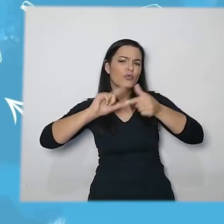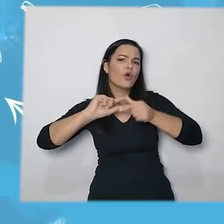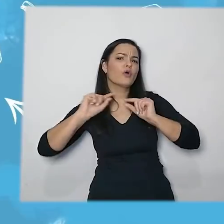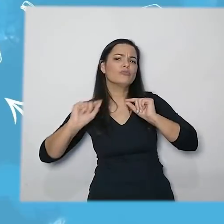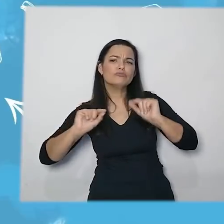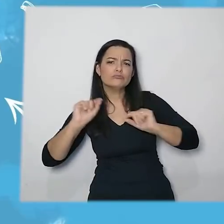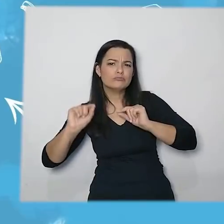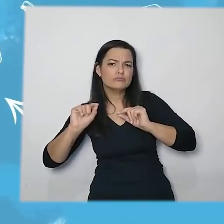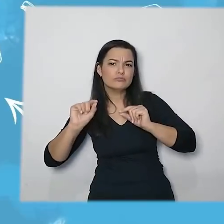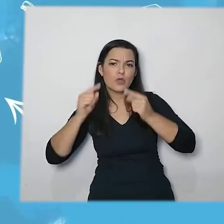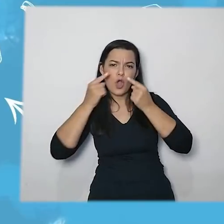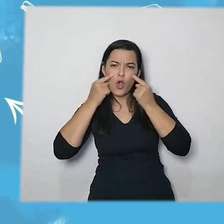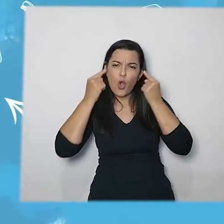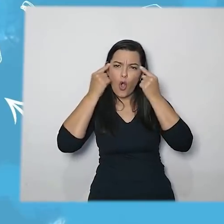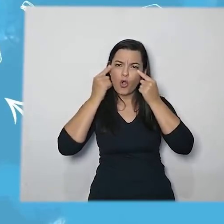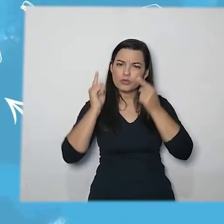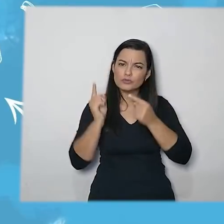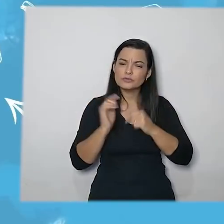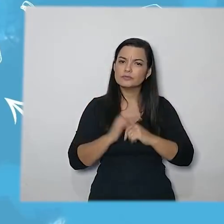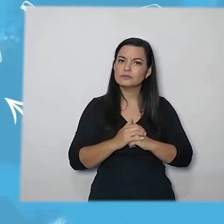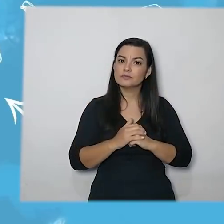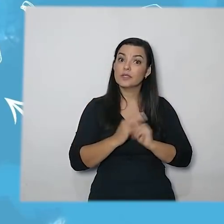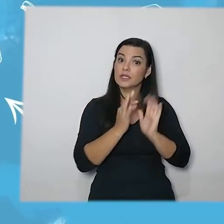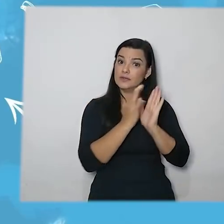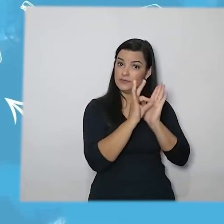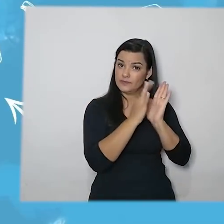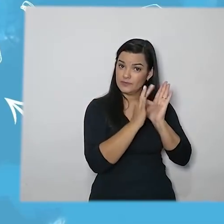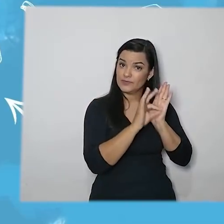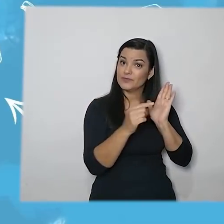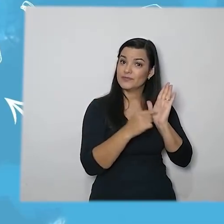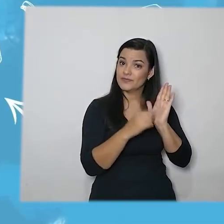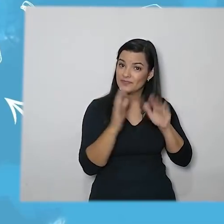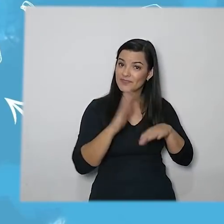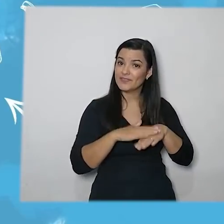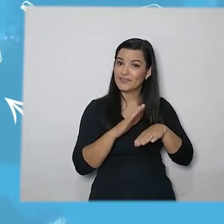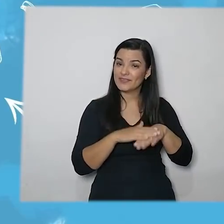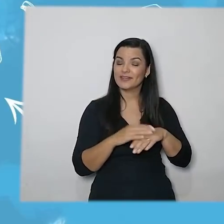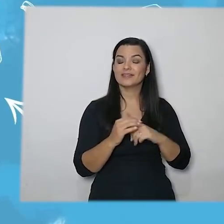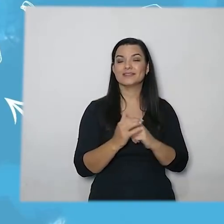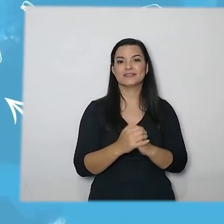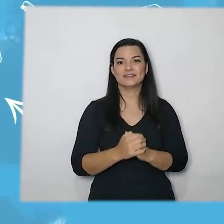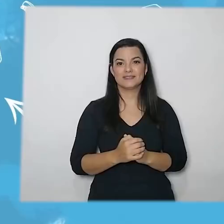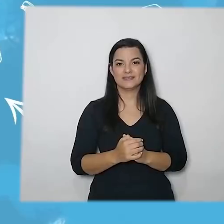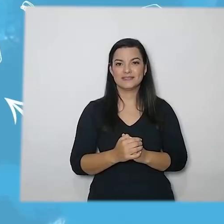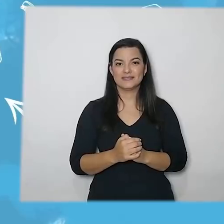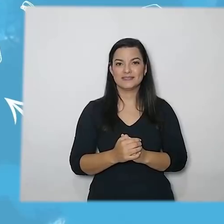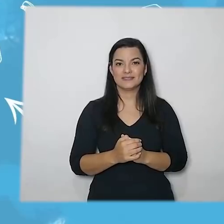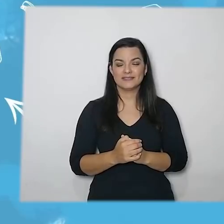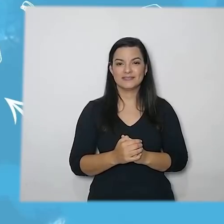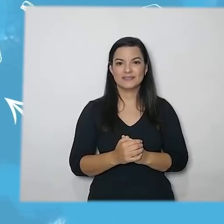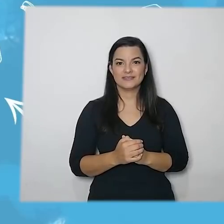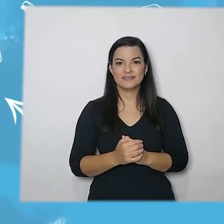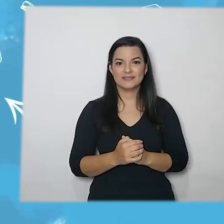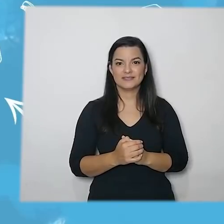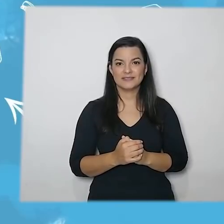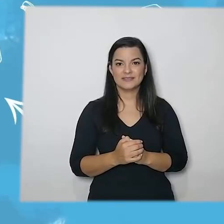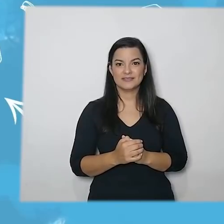para esses olhos? Vai registrando aí tudinho no seu caderno.